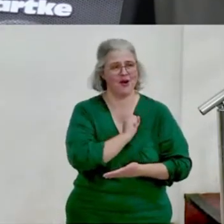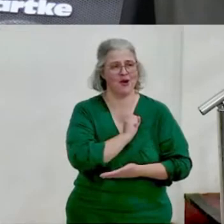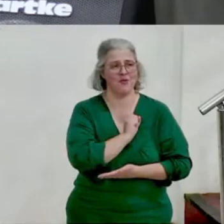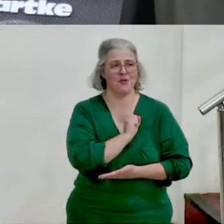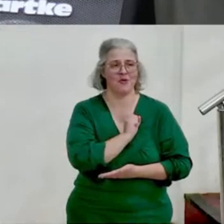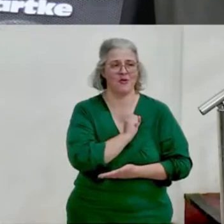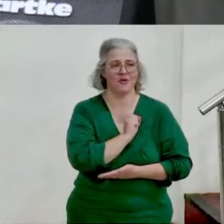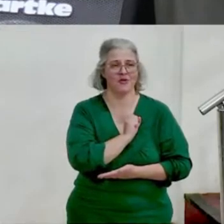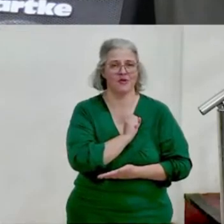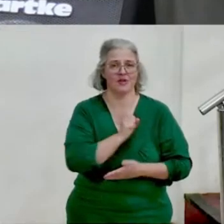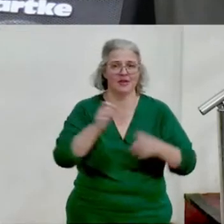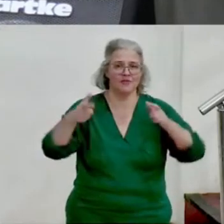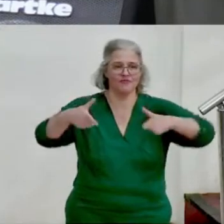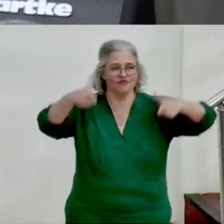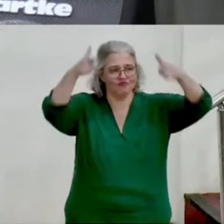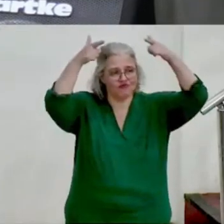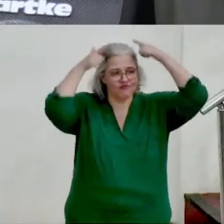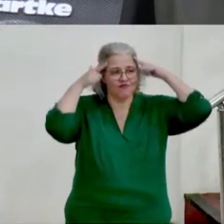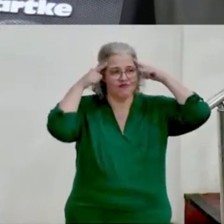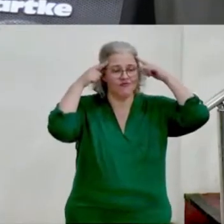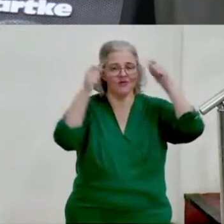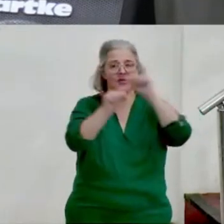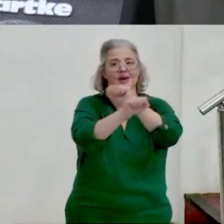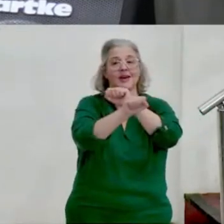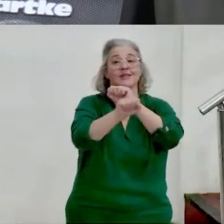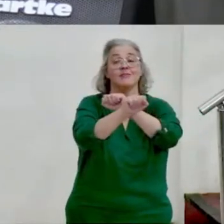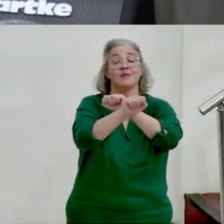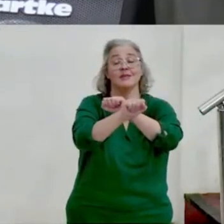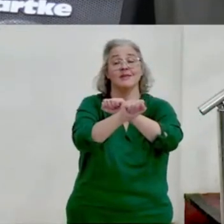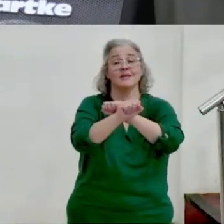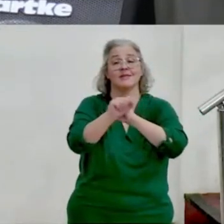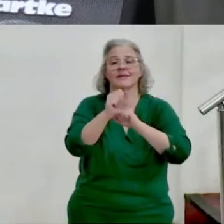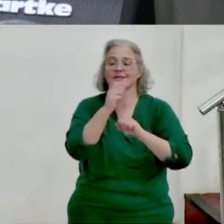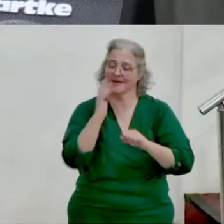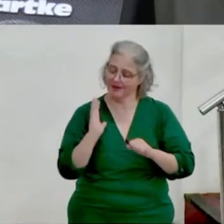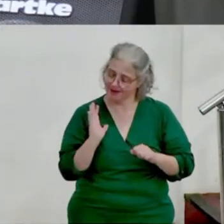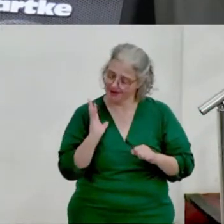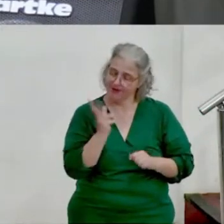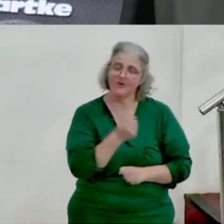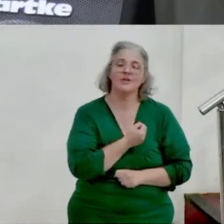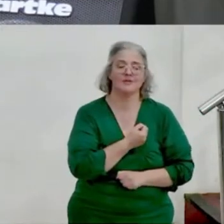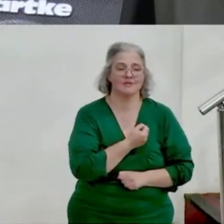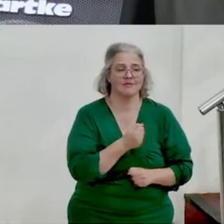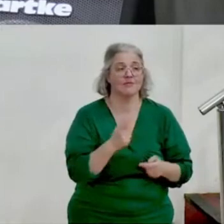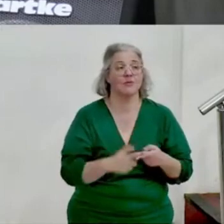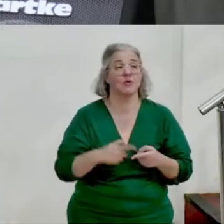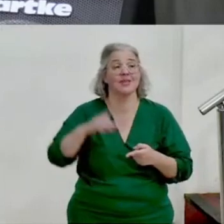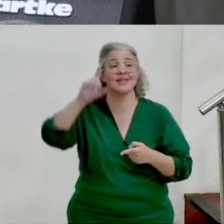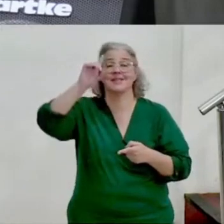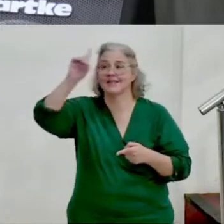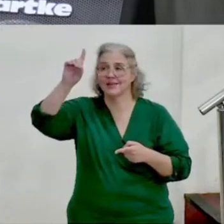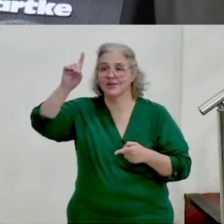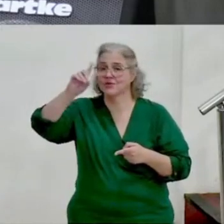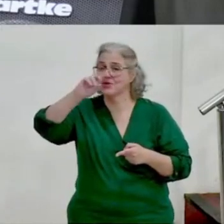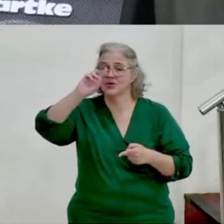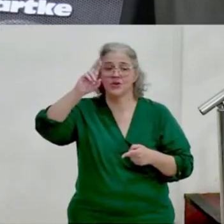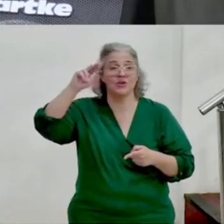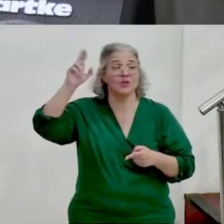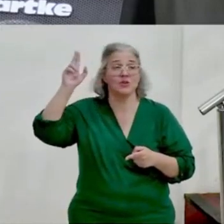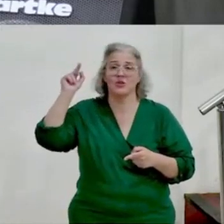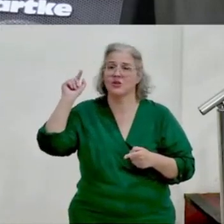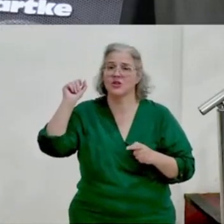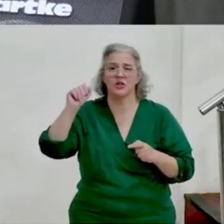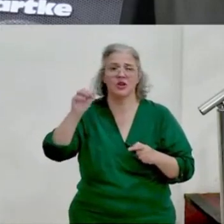tomando como capacete a esperança da salvação. Porque Deus não nos